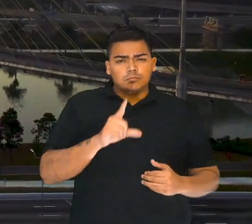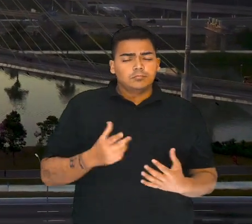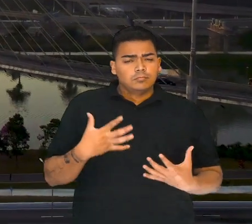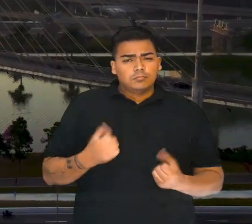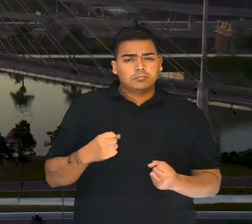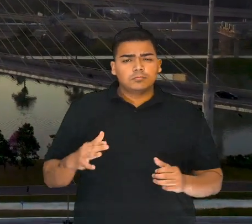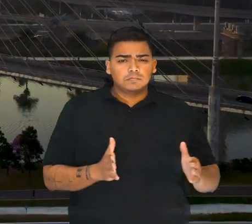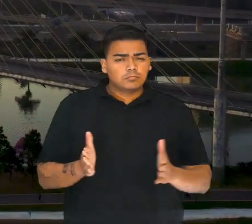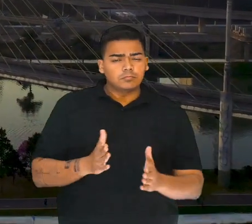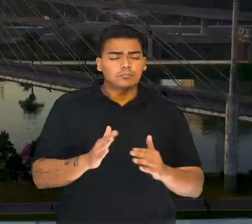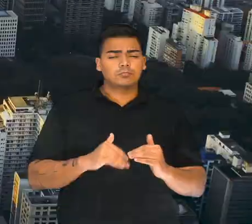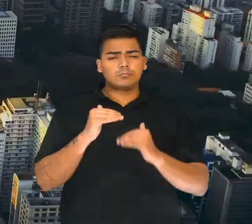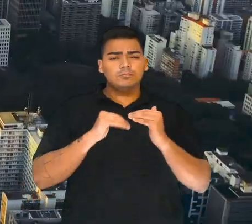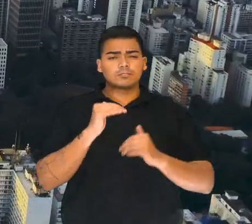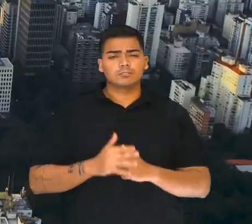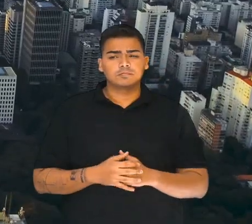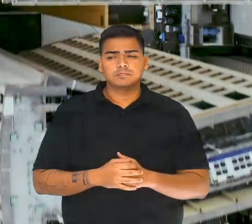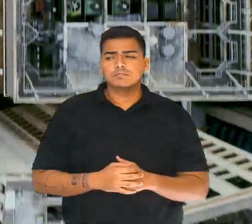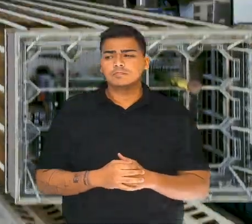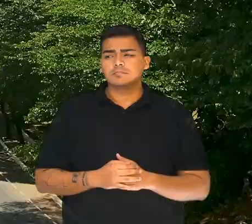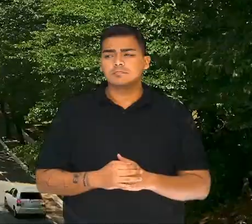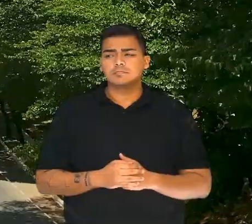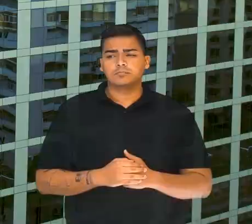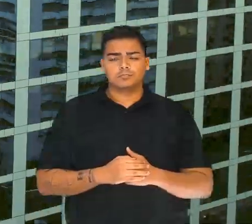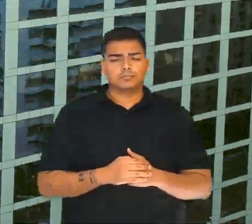assumir um caminho de crescimento.